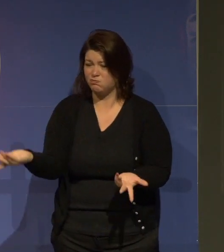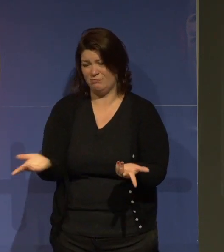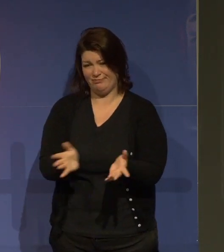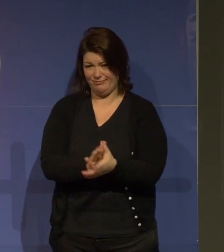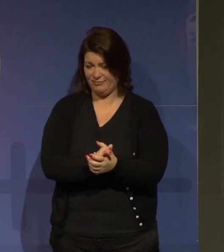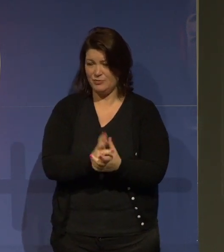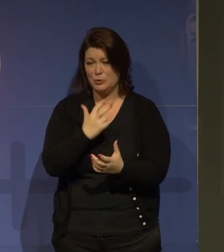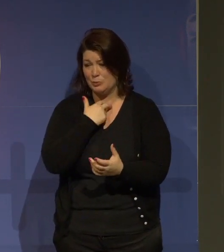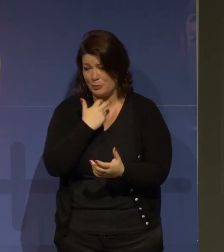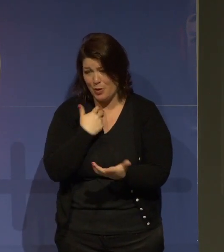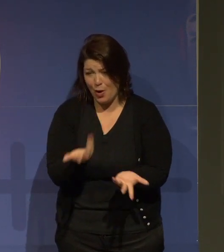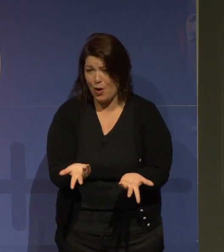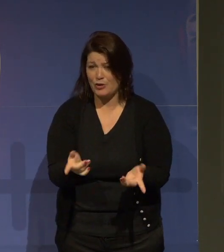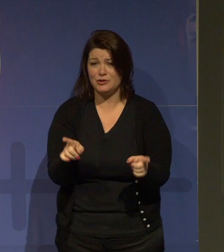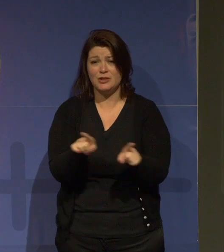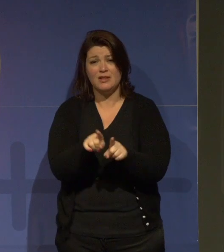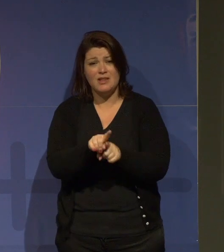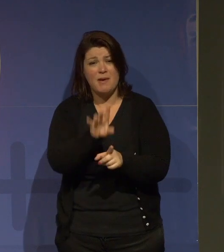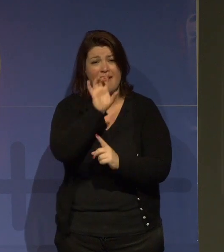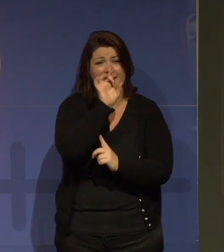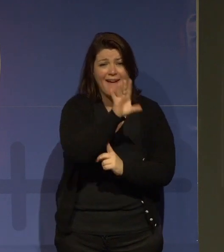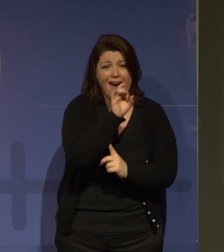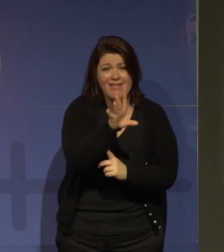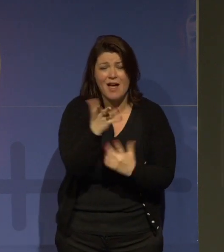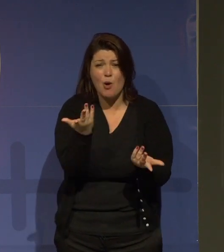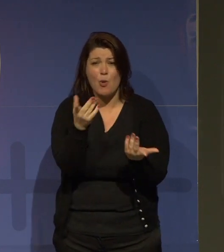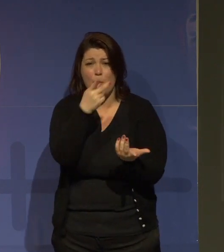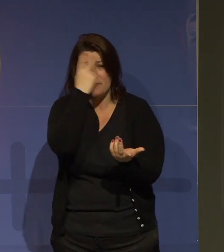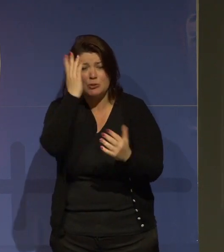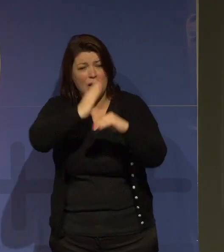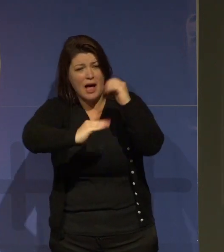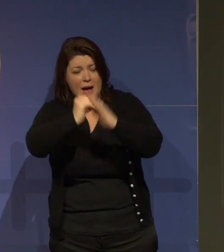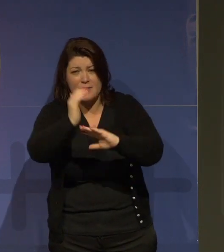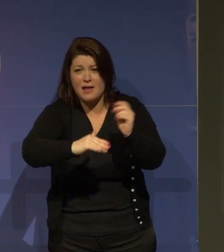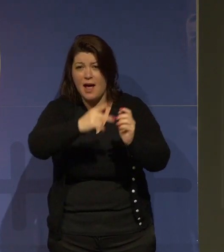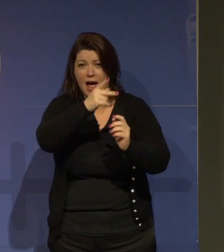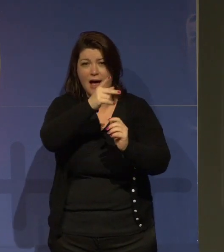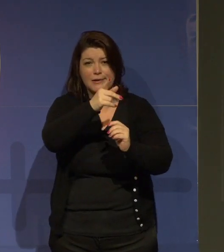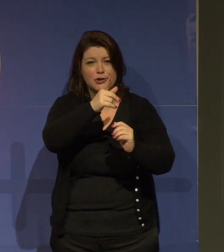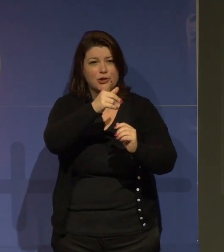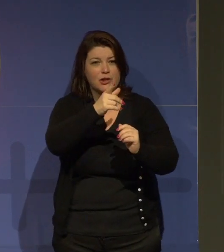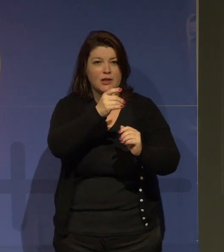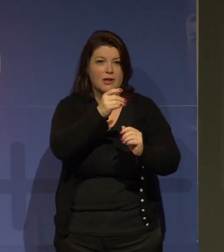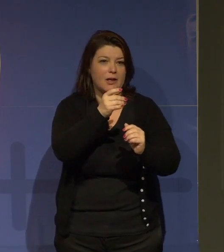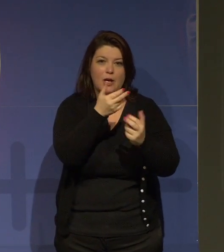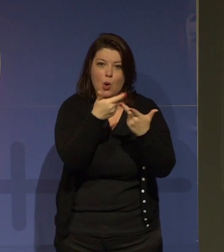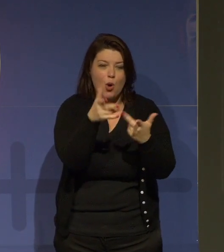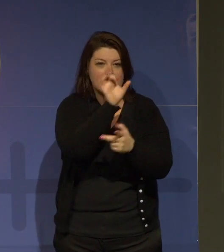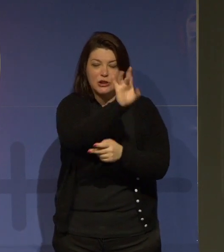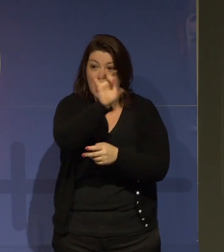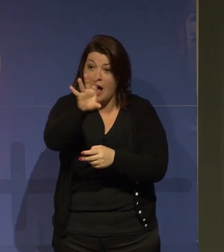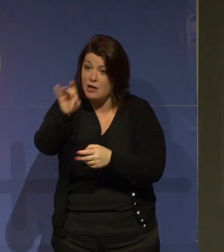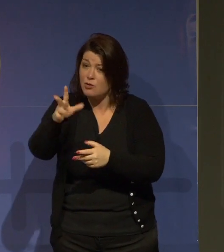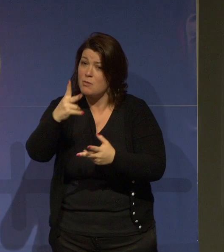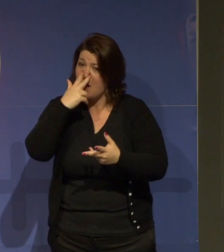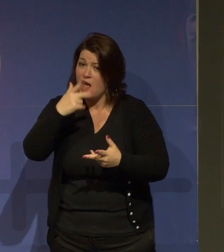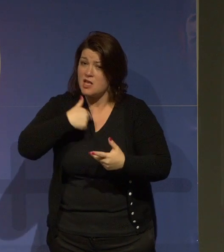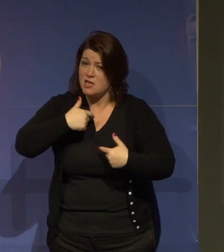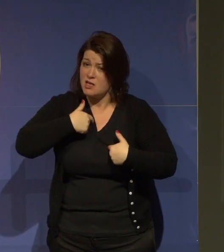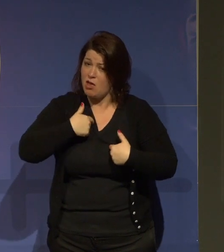consumo, da capacidade de atuação das pessoas com deficiência no mundo digital, é uma ignorância. E a